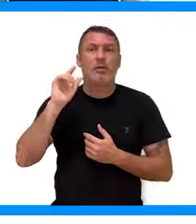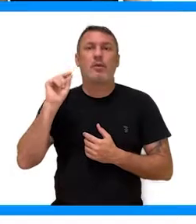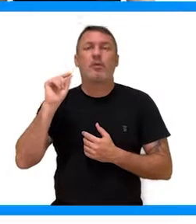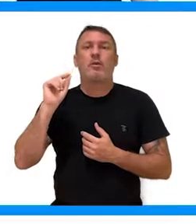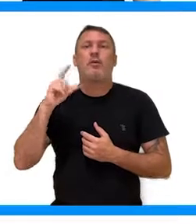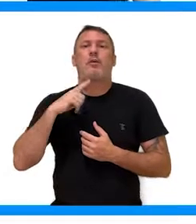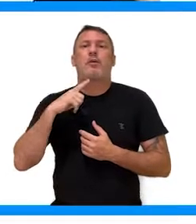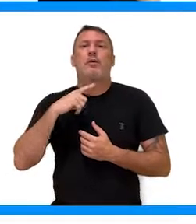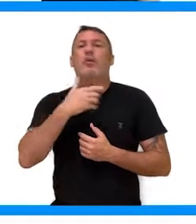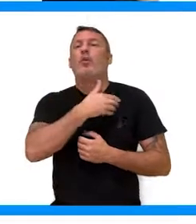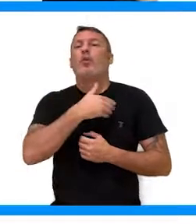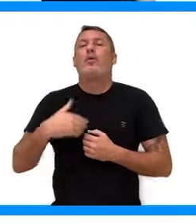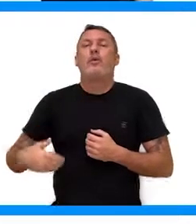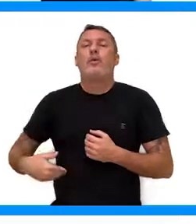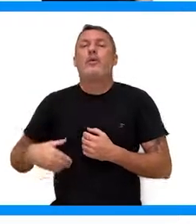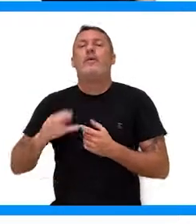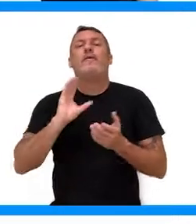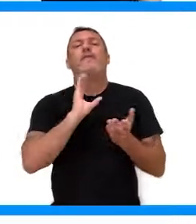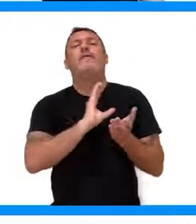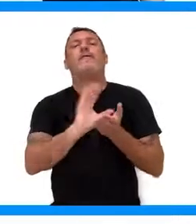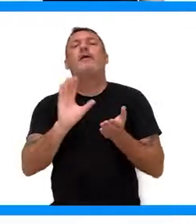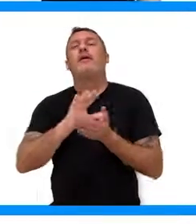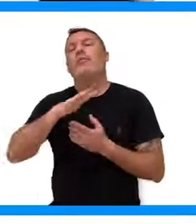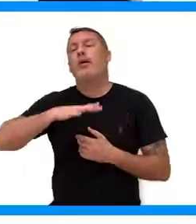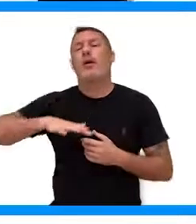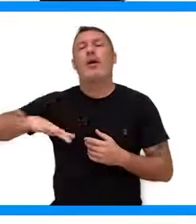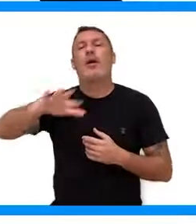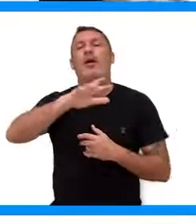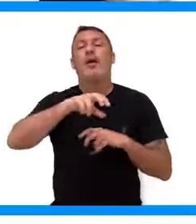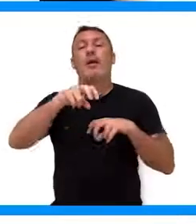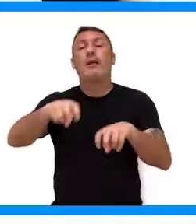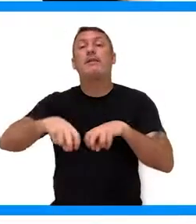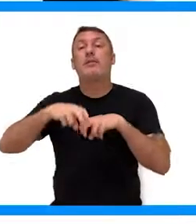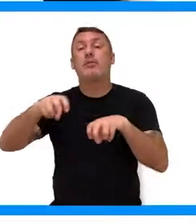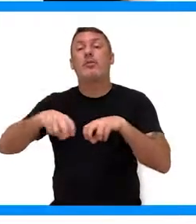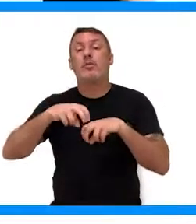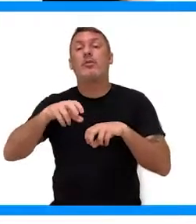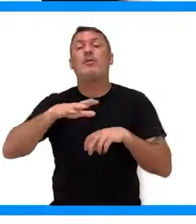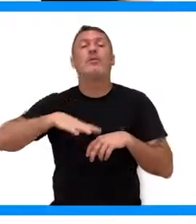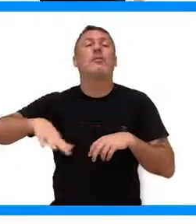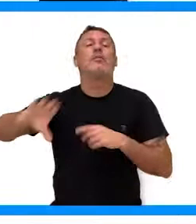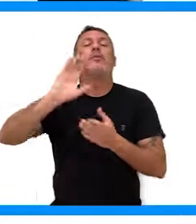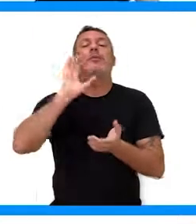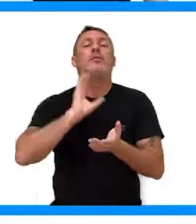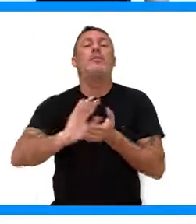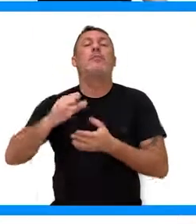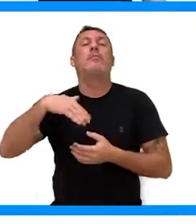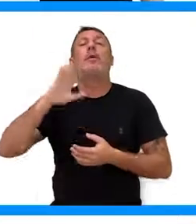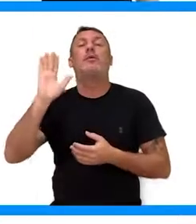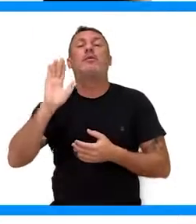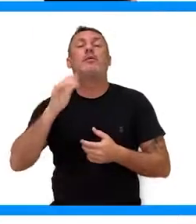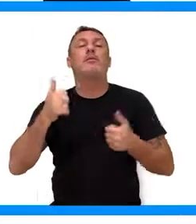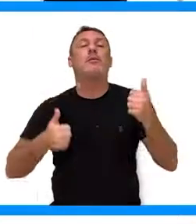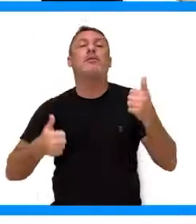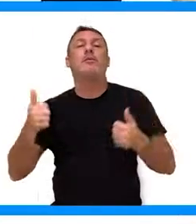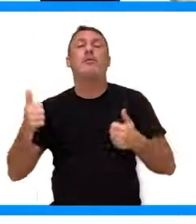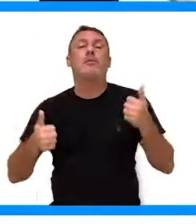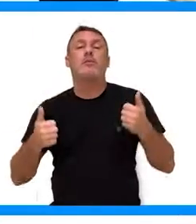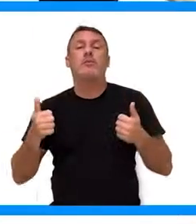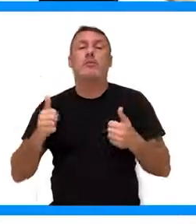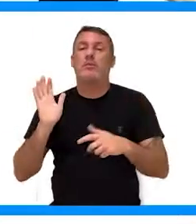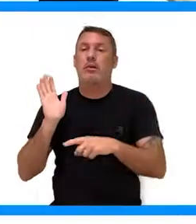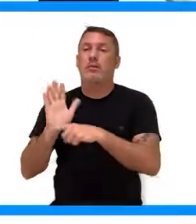85% da verba subsidiária governamental para o setor agrícola, ela é